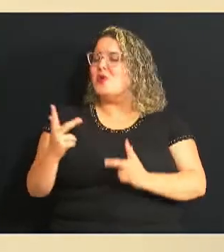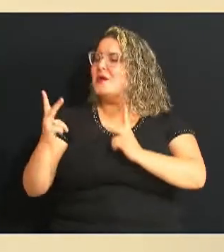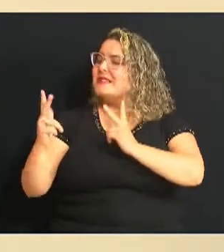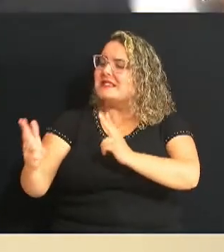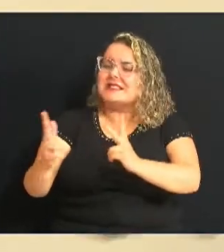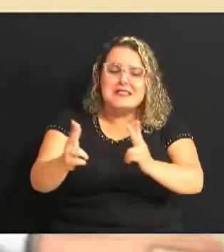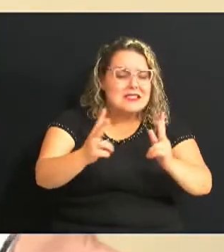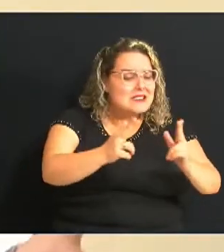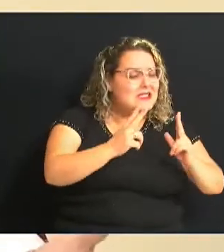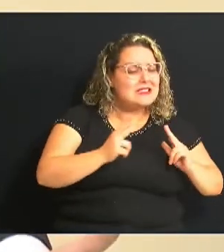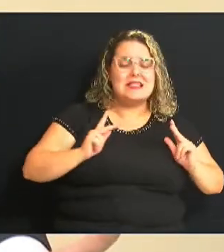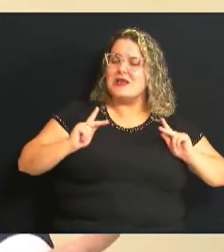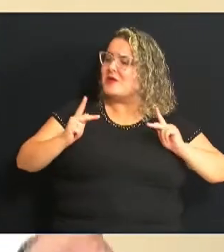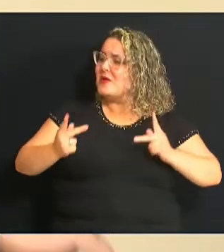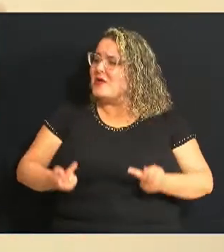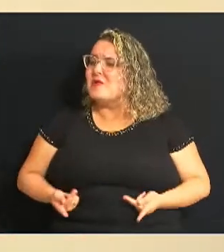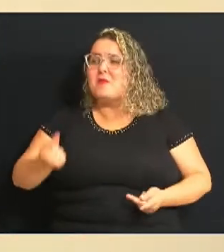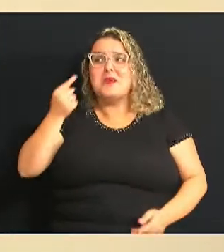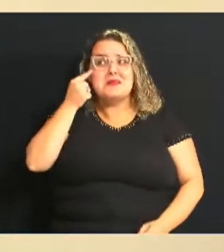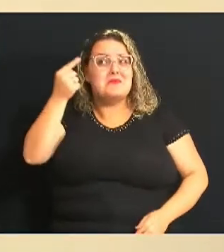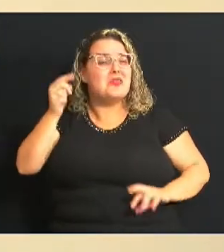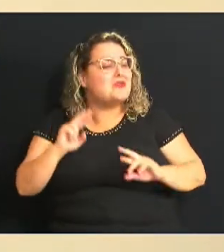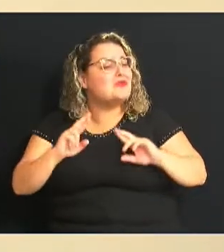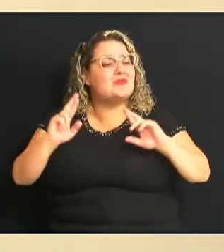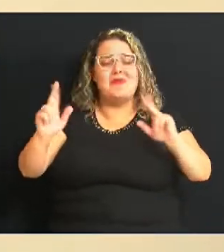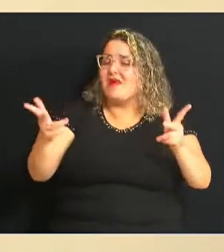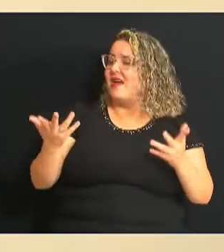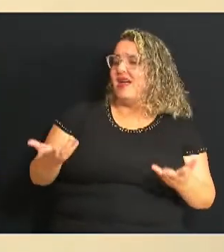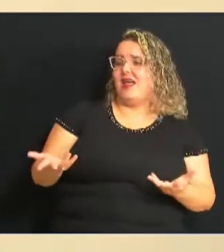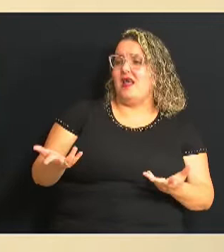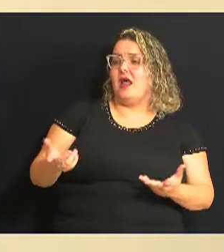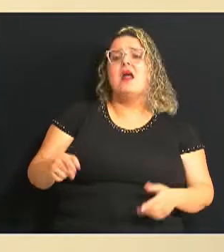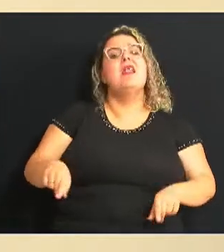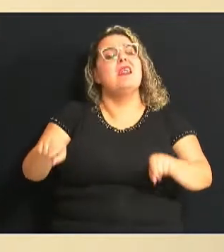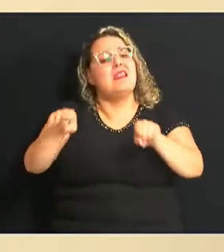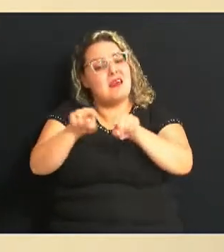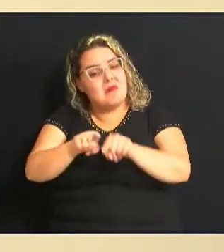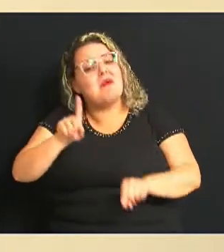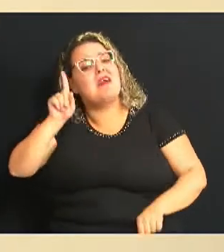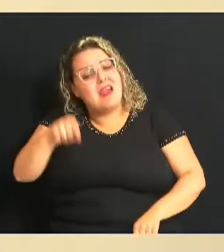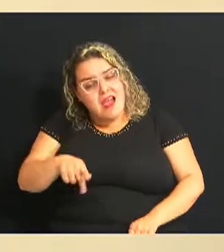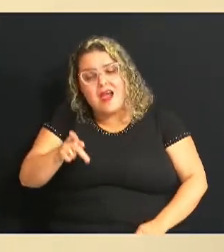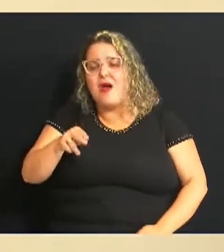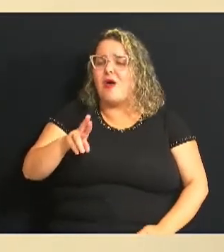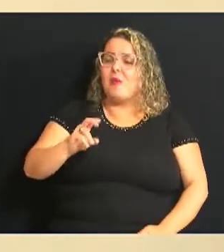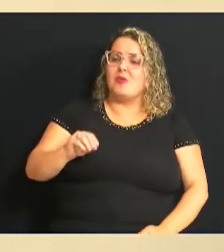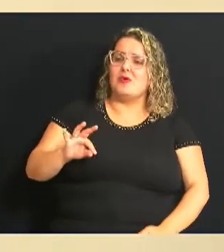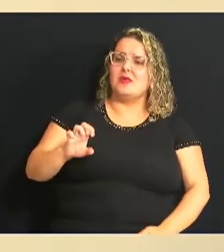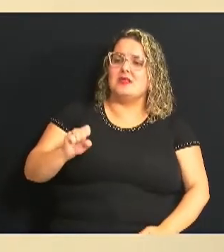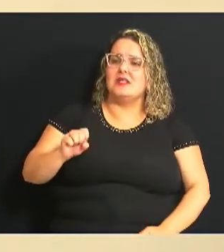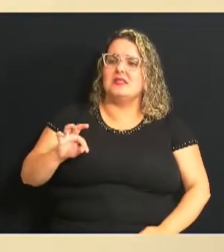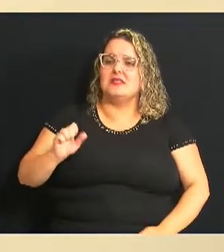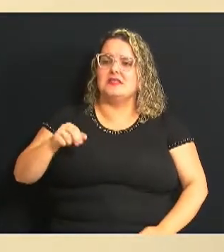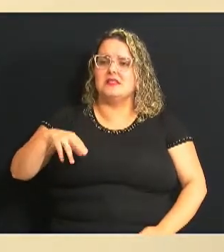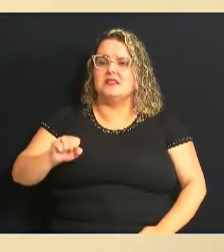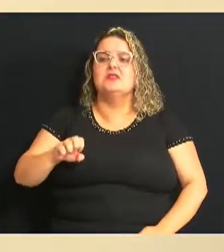temos percepções diferentes. Isso também é uma herança protestante. O protestantismo propôs